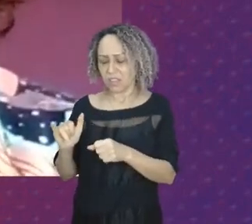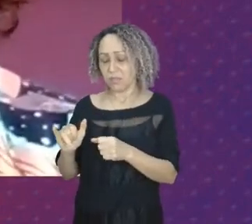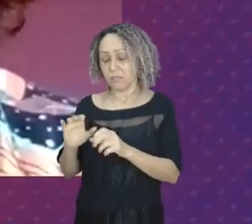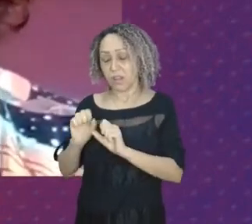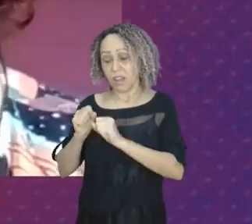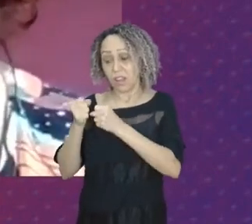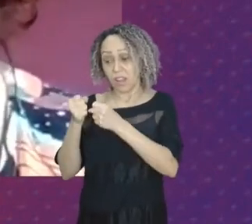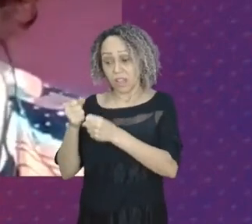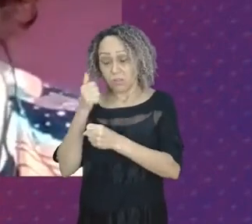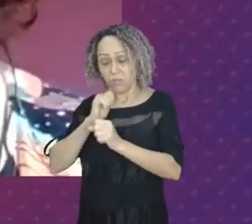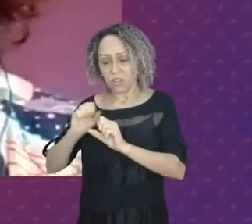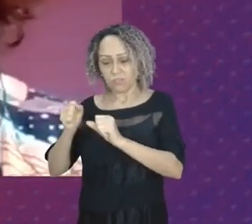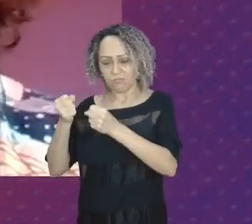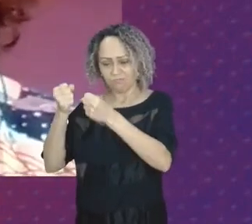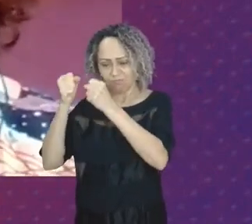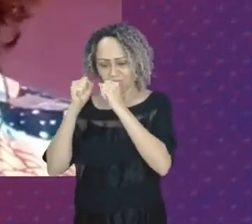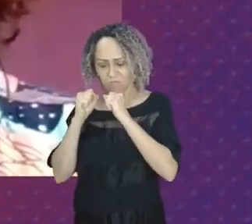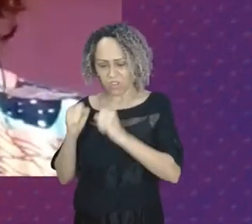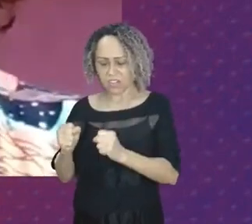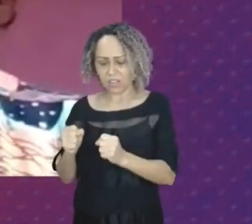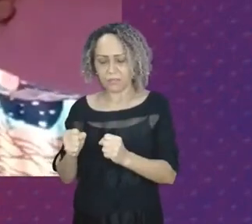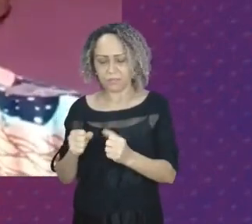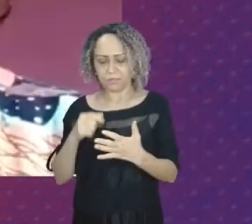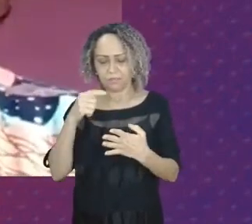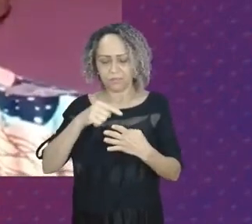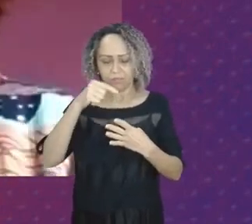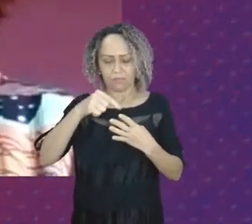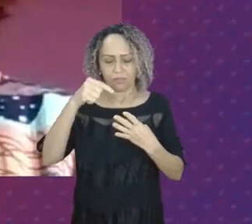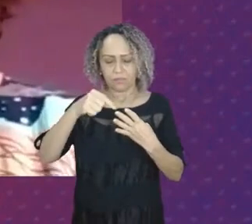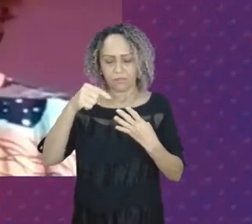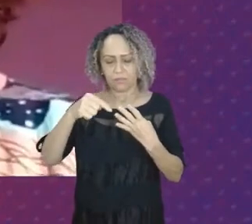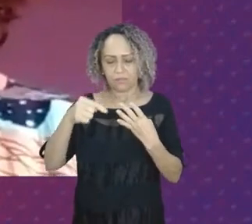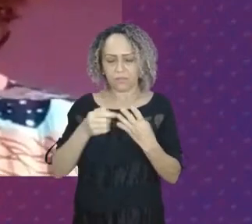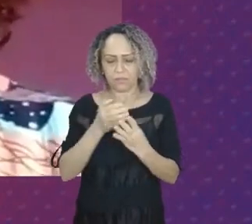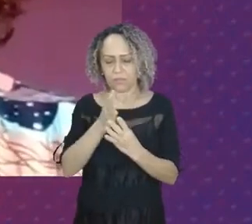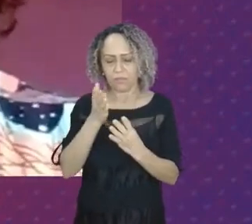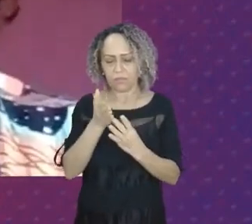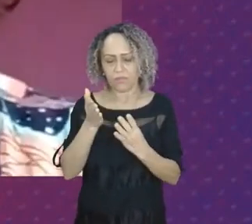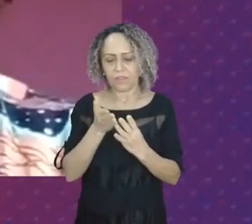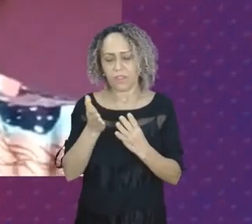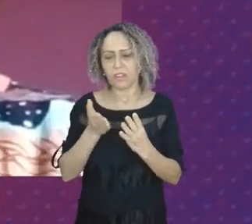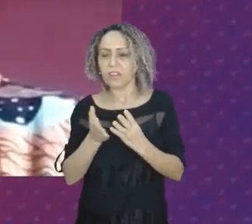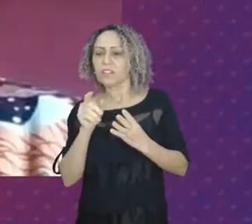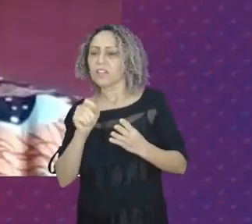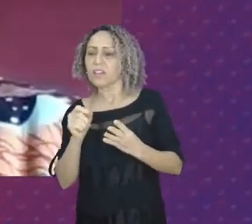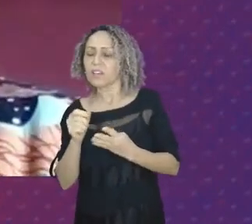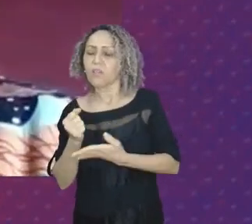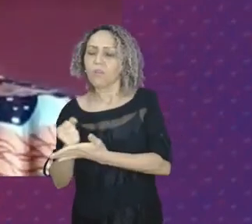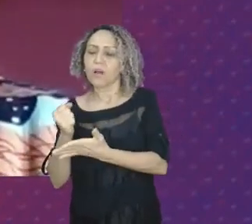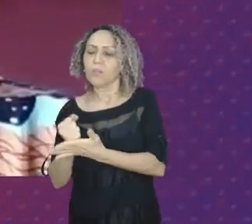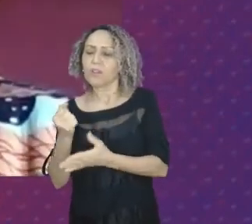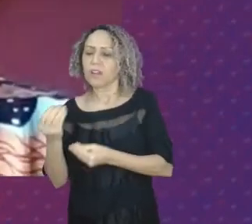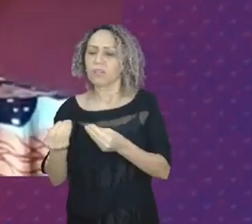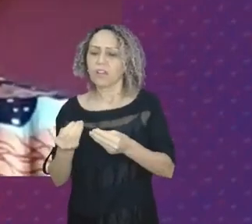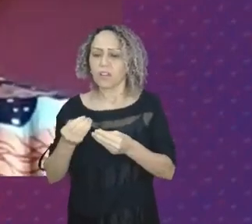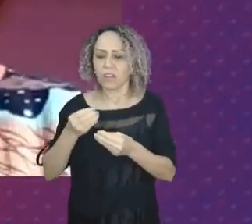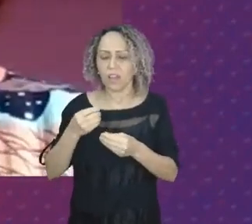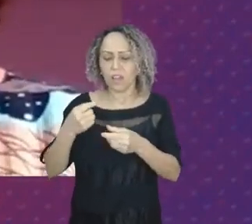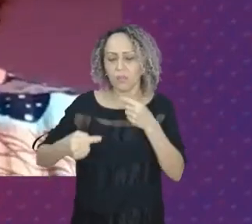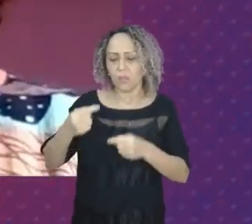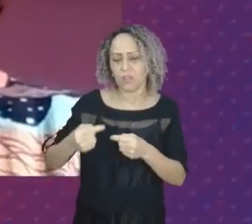quatro eixos que vão estruturar a política nacional, que também vão estar direcionando toda a construção das políticas municipais